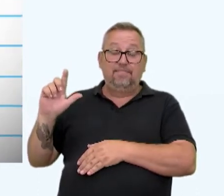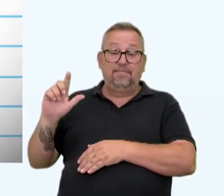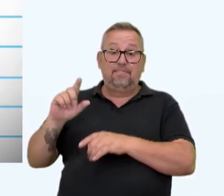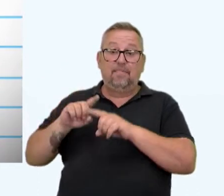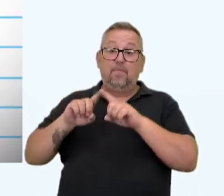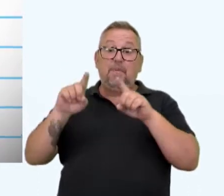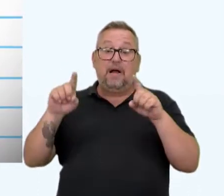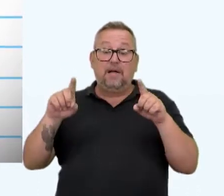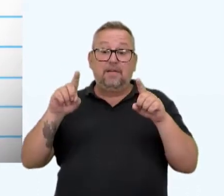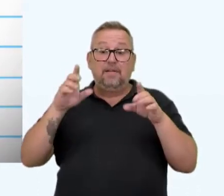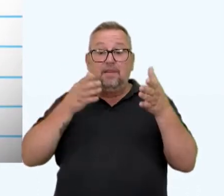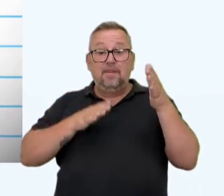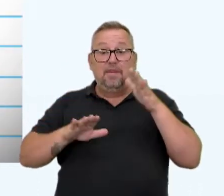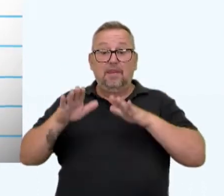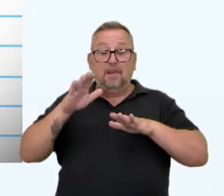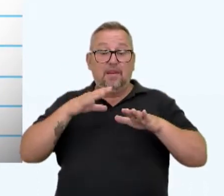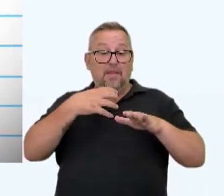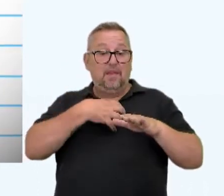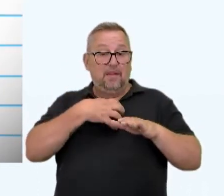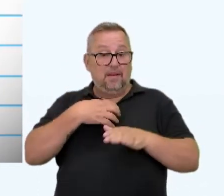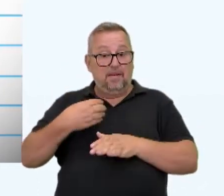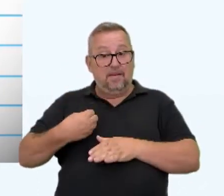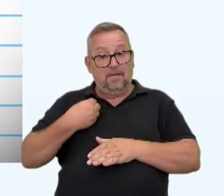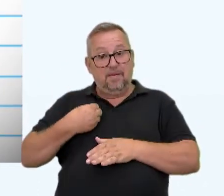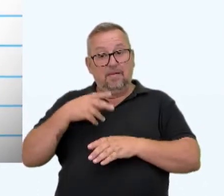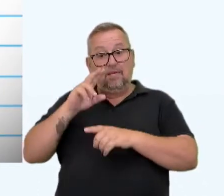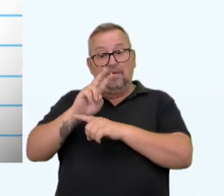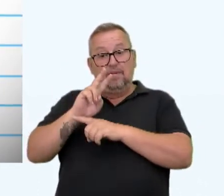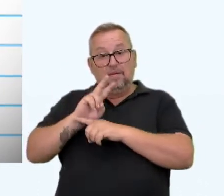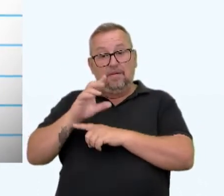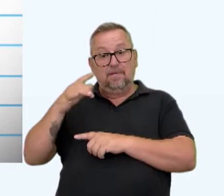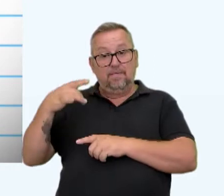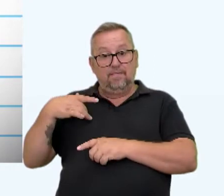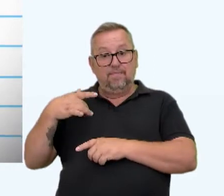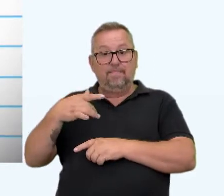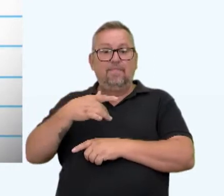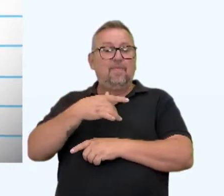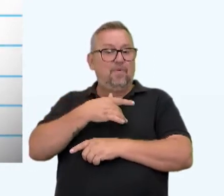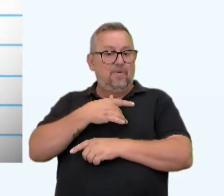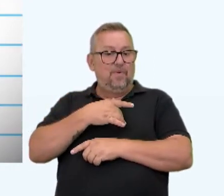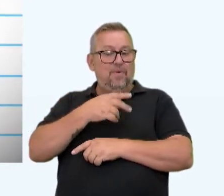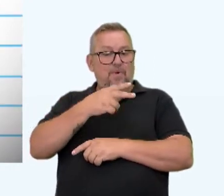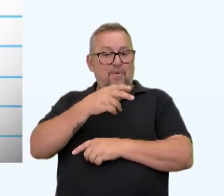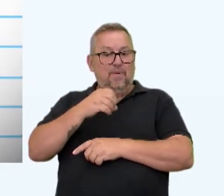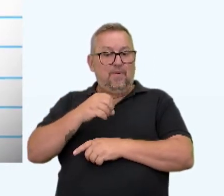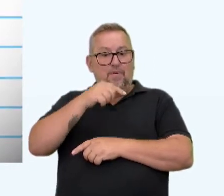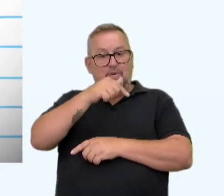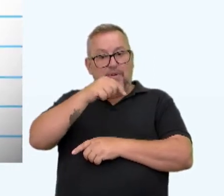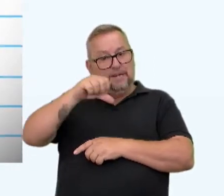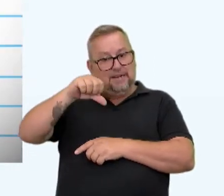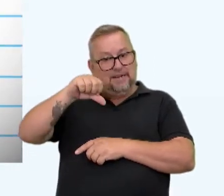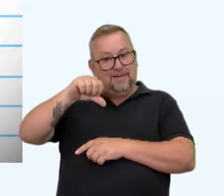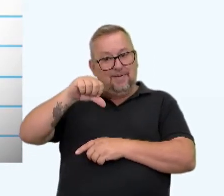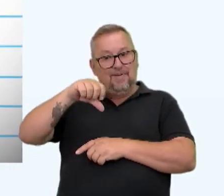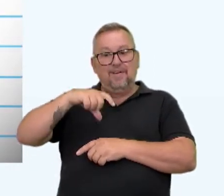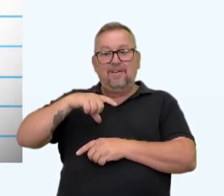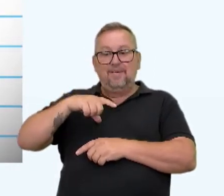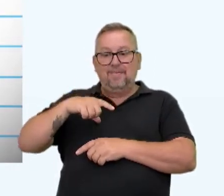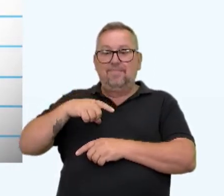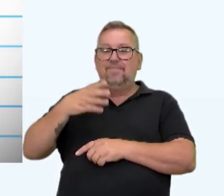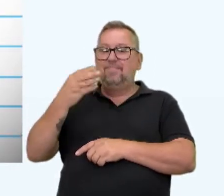outro lado, dependendo de suas condições de vida e cuidados com a saúde, pode ser que em 2069 ela ainda